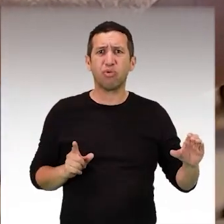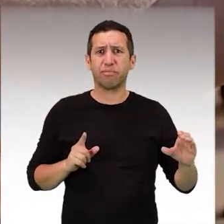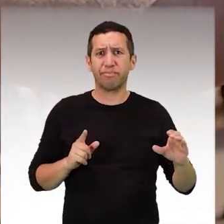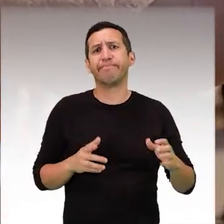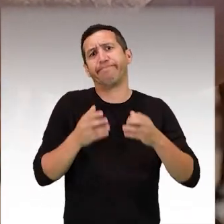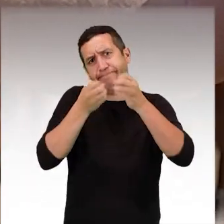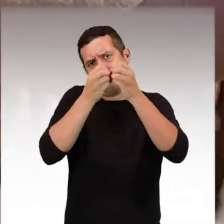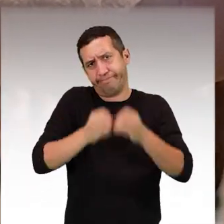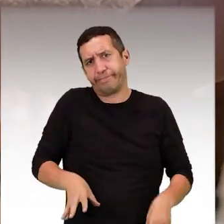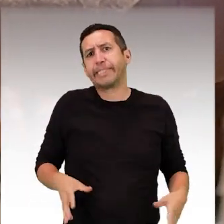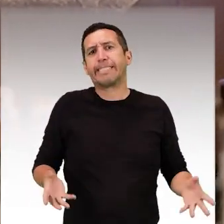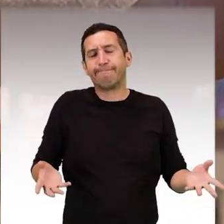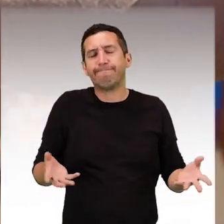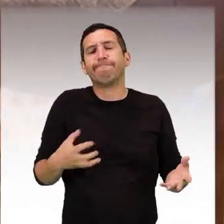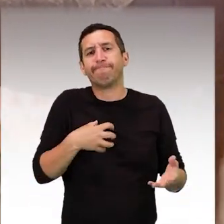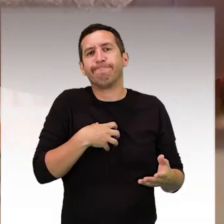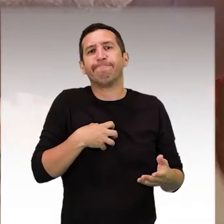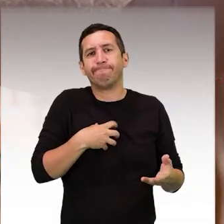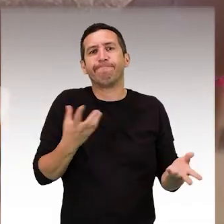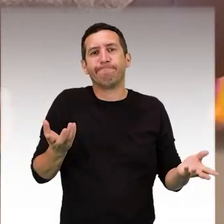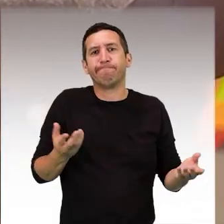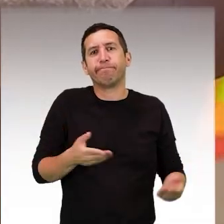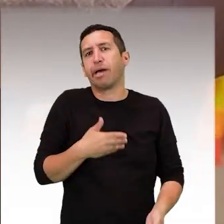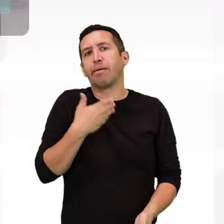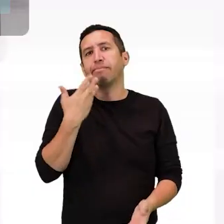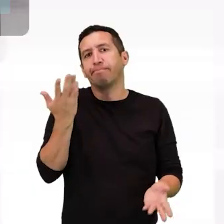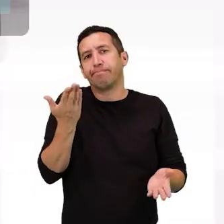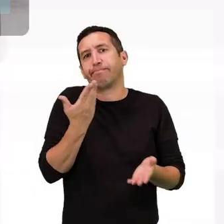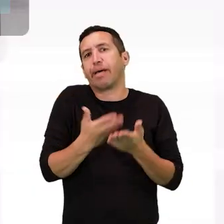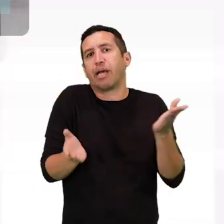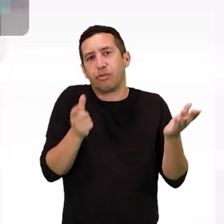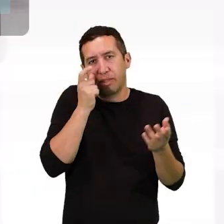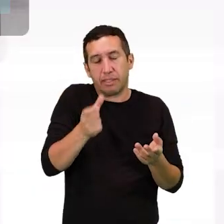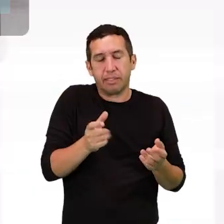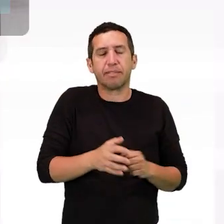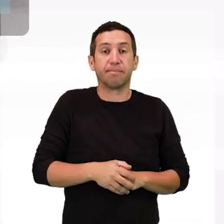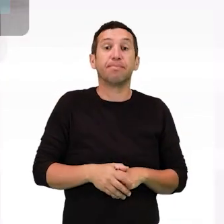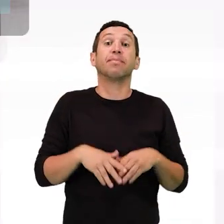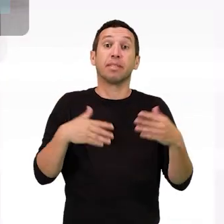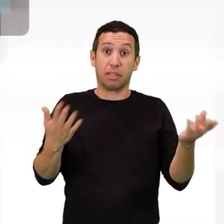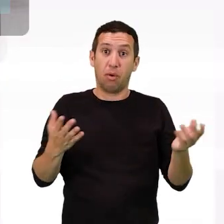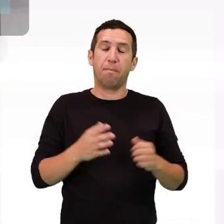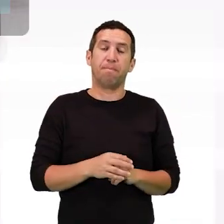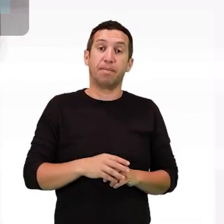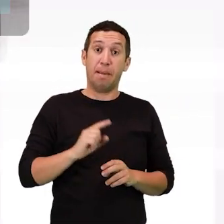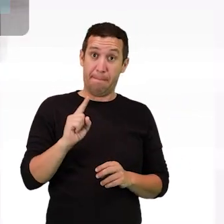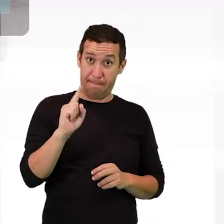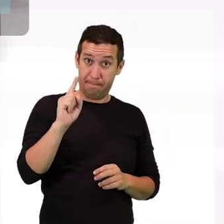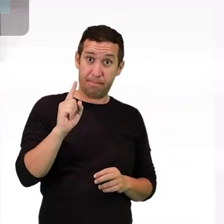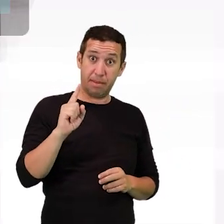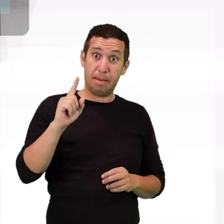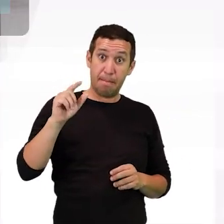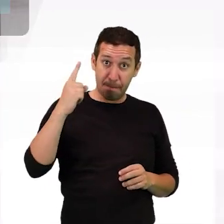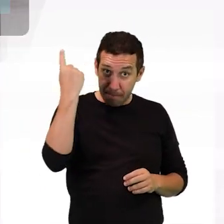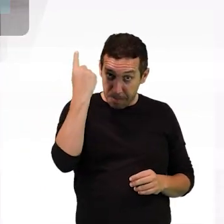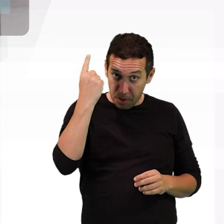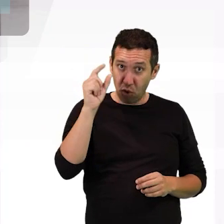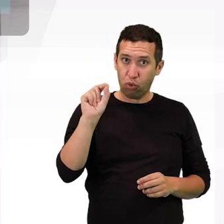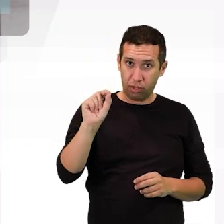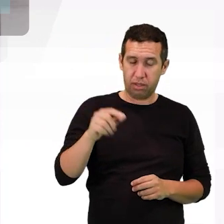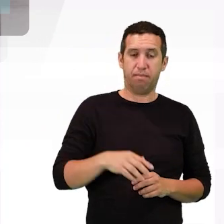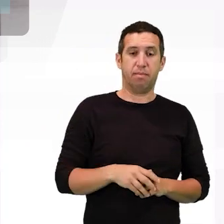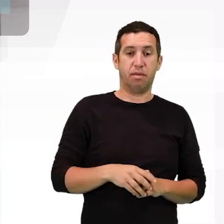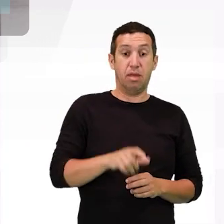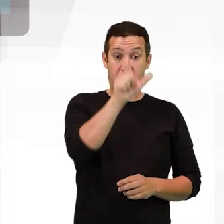isso e não quer dizer, perdem interesse. Bom, em primeiro lugar, o trabalhador, ele tem